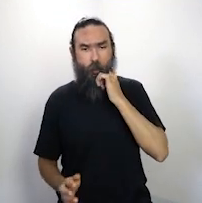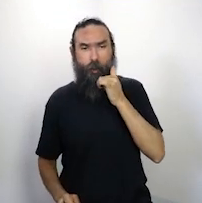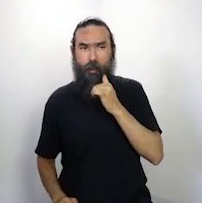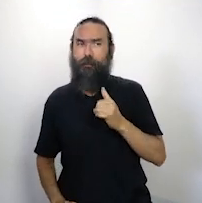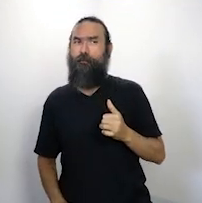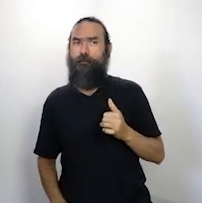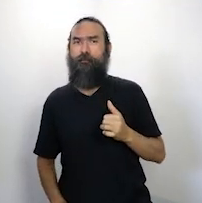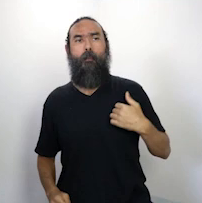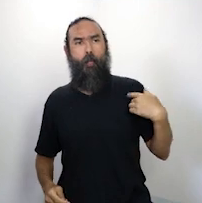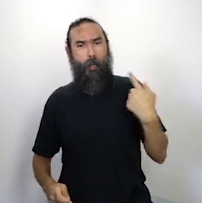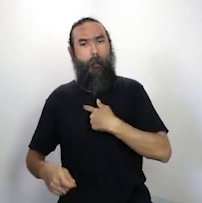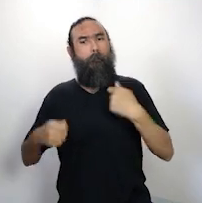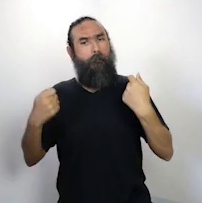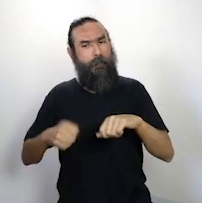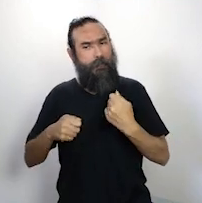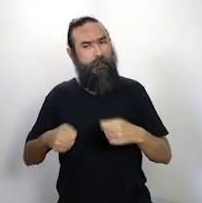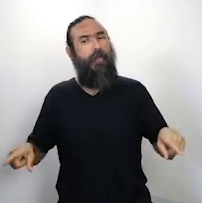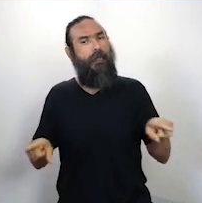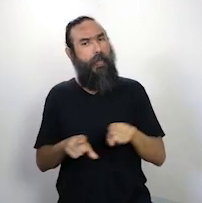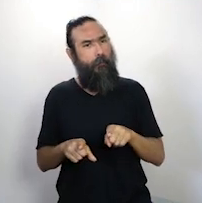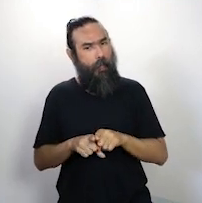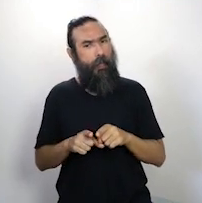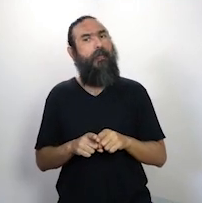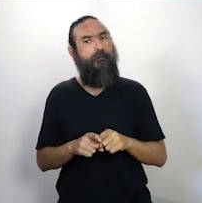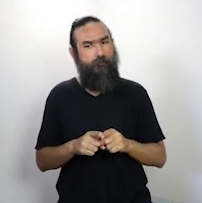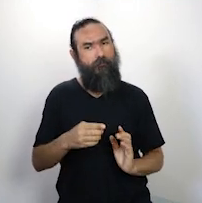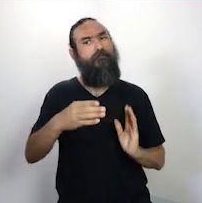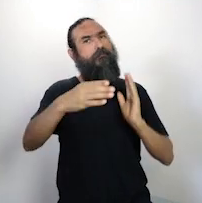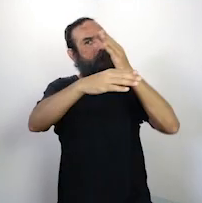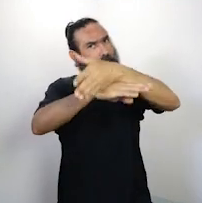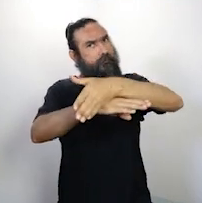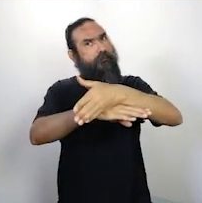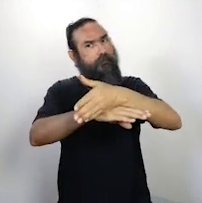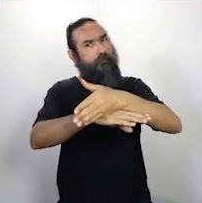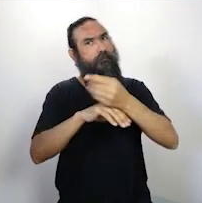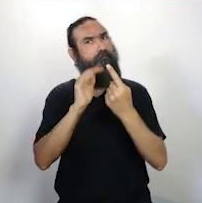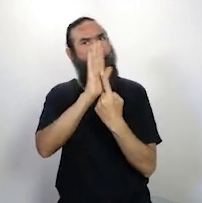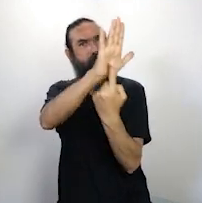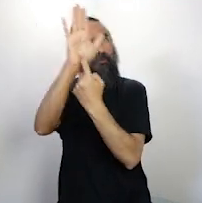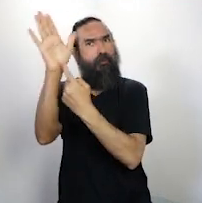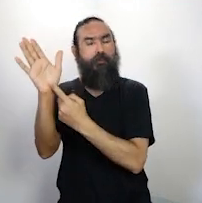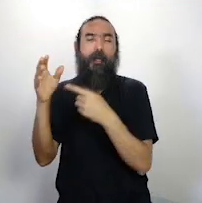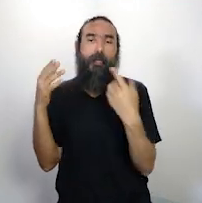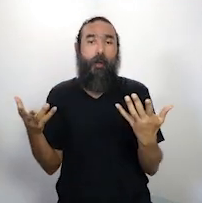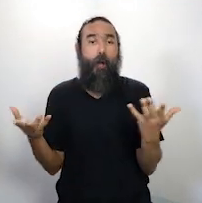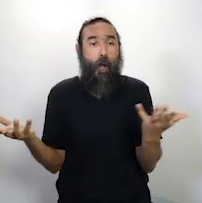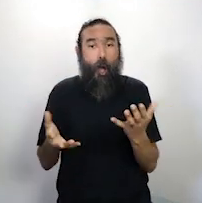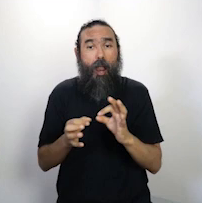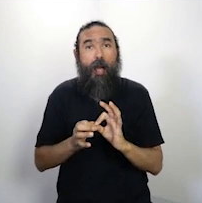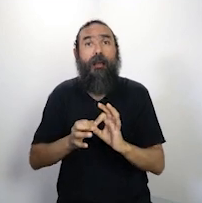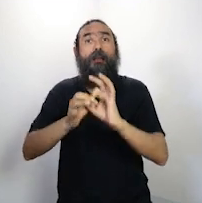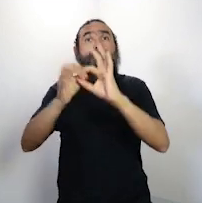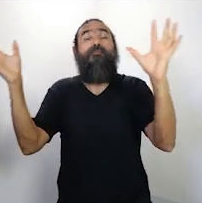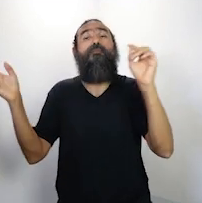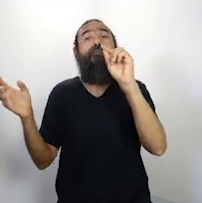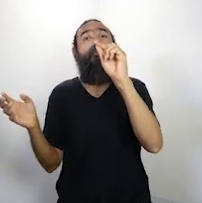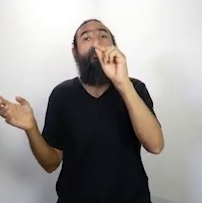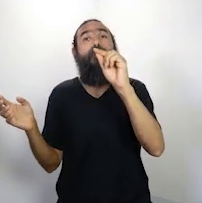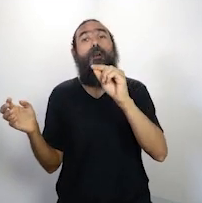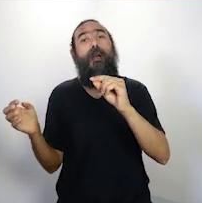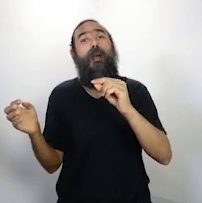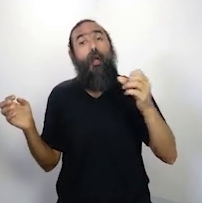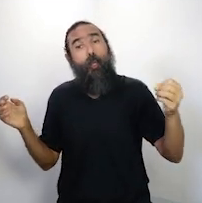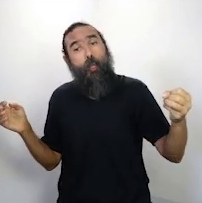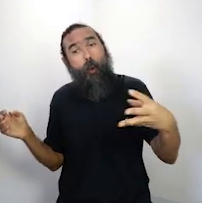o Baque Mulher. Né, o Baque Mulher começou a abrir, então, filiais para outros lugares do Brasil. Hoje, a gente tem mais de 30 filiais espalhadas pelo